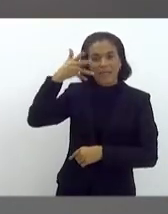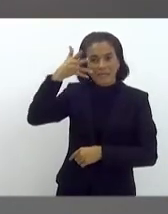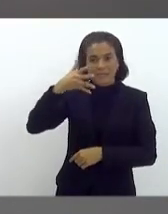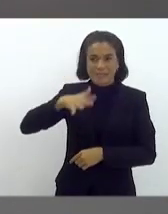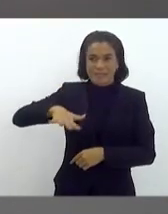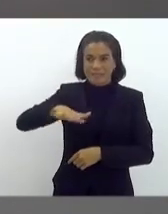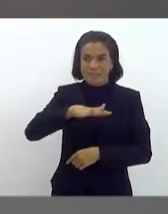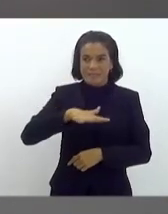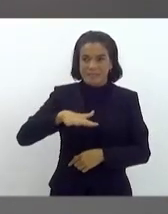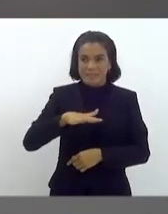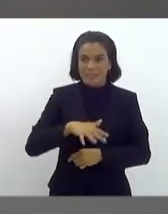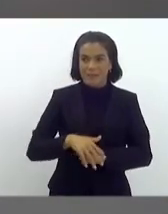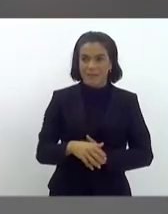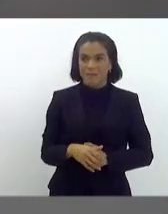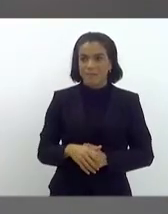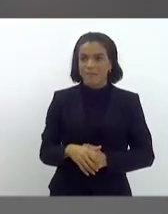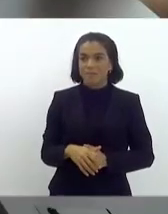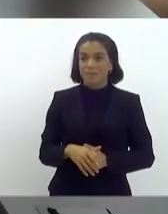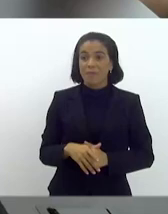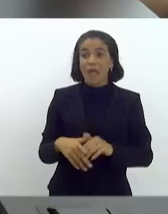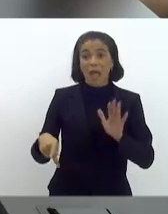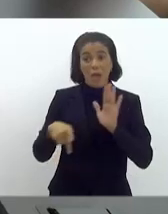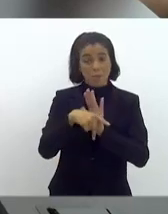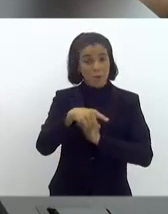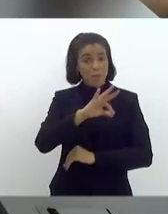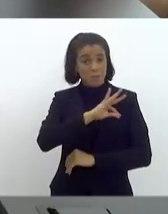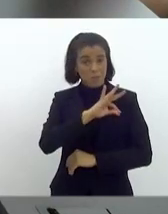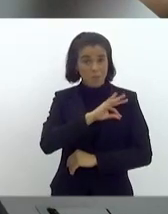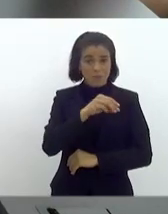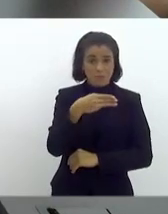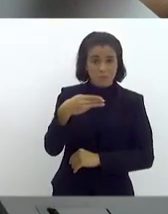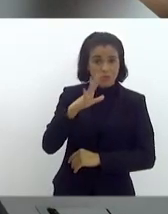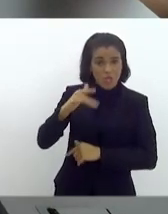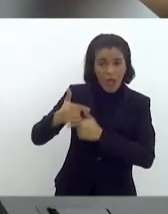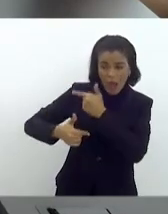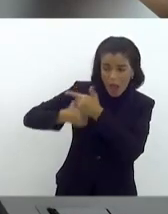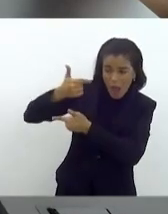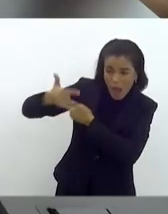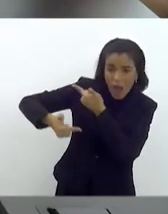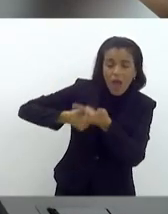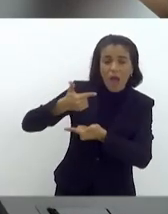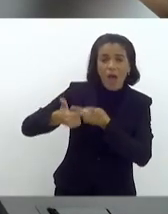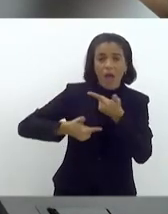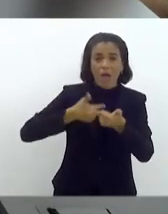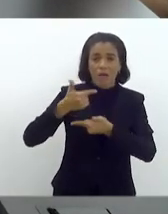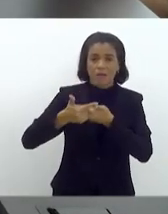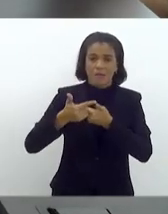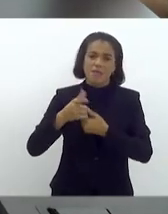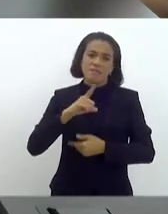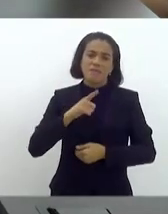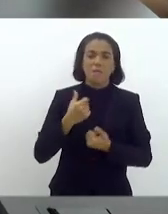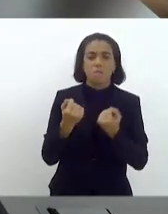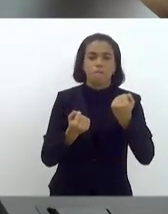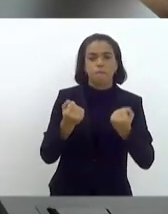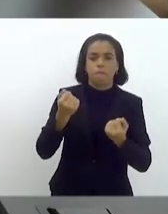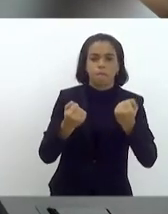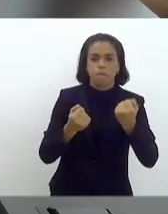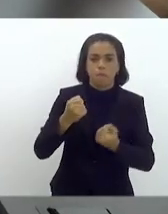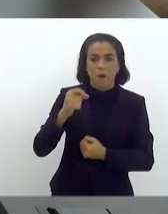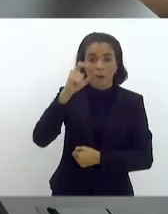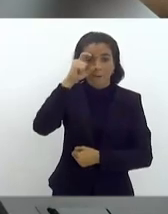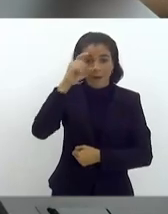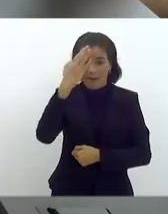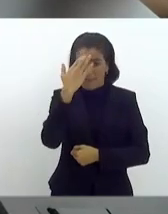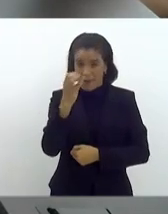nesses espaços e isso a própria Polícia Militar já vem fazendo né através da Patrulha Maria da Penha a Patrulha